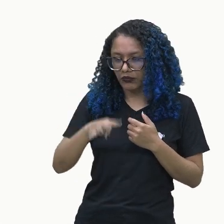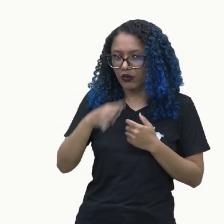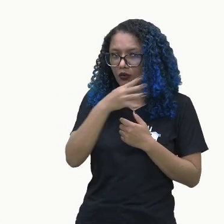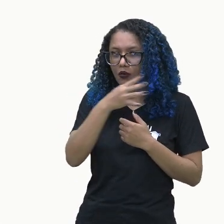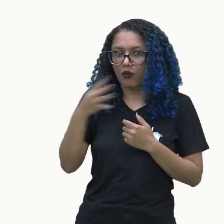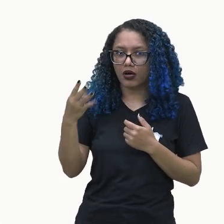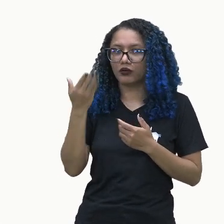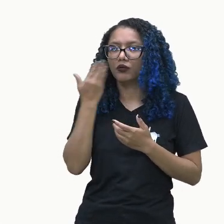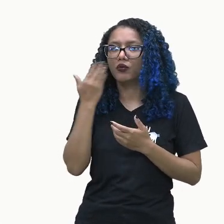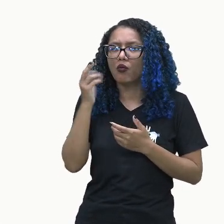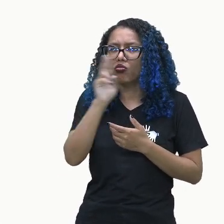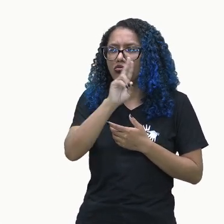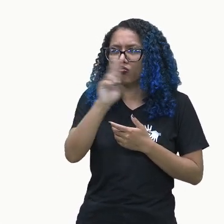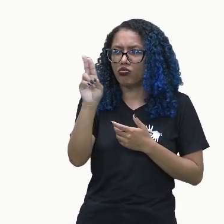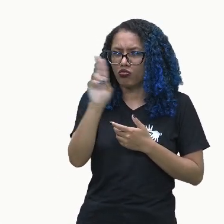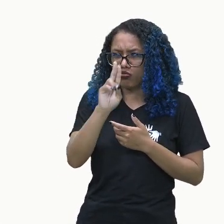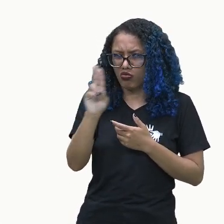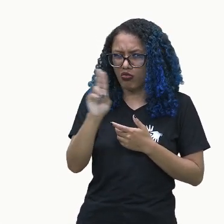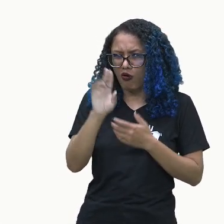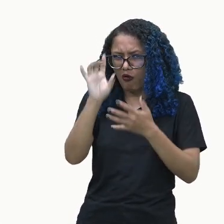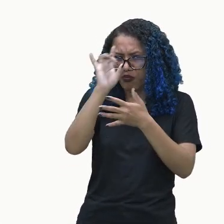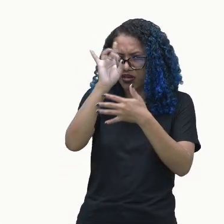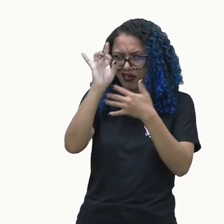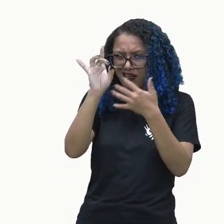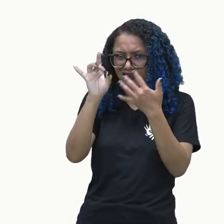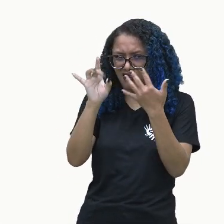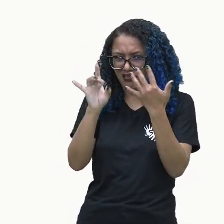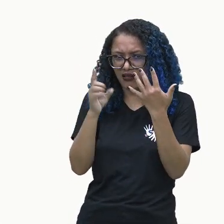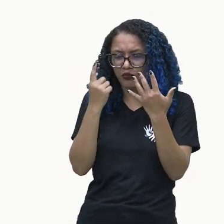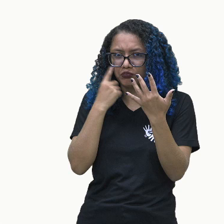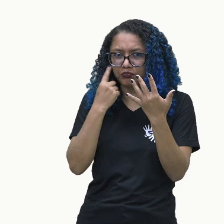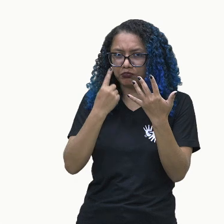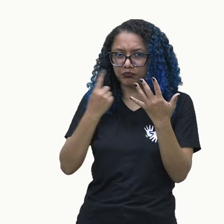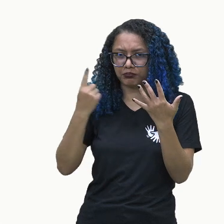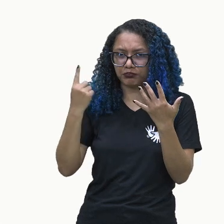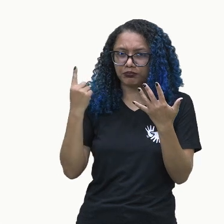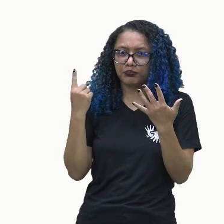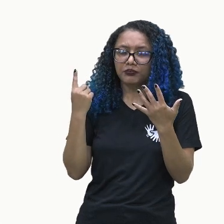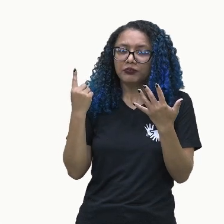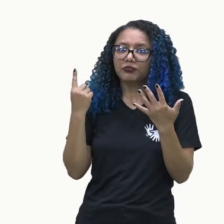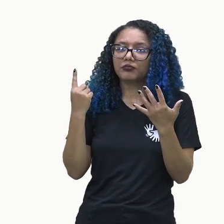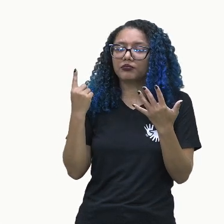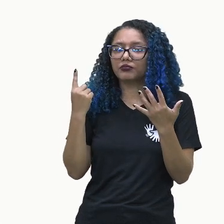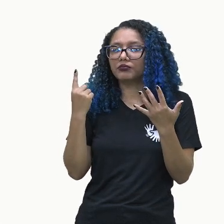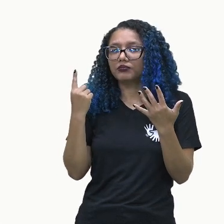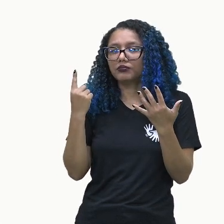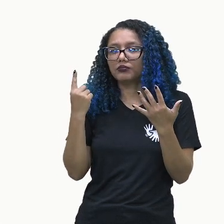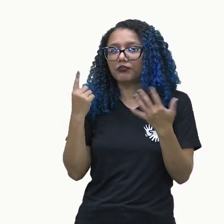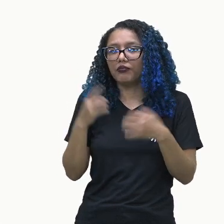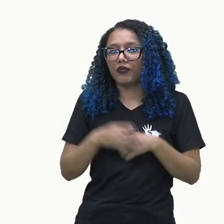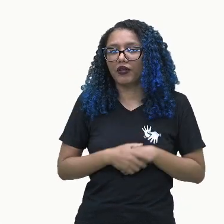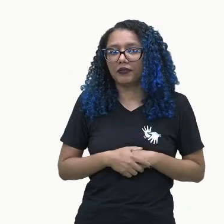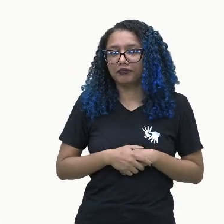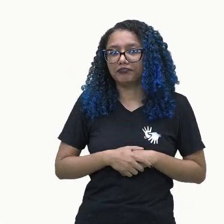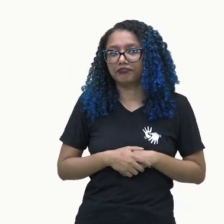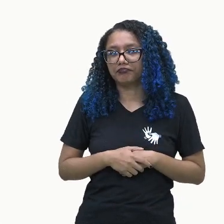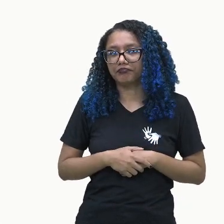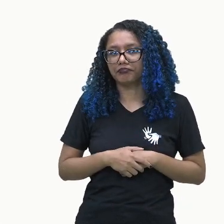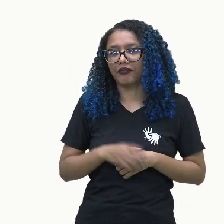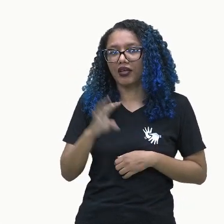isoleucina, leucina, lisina, metionina,